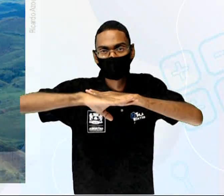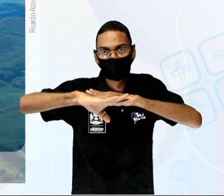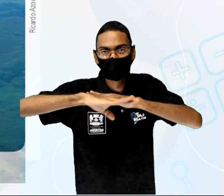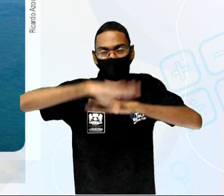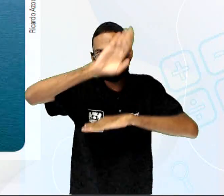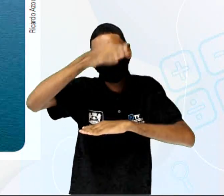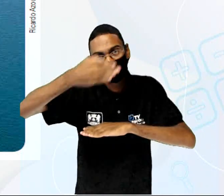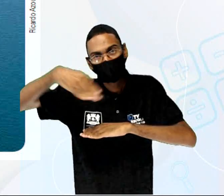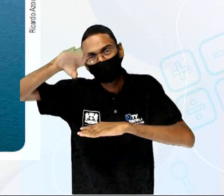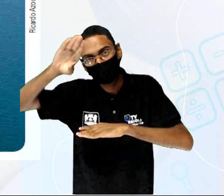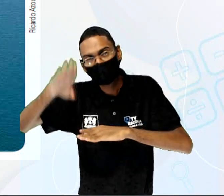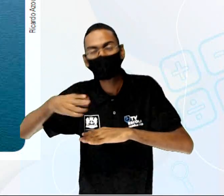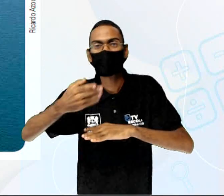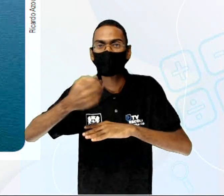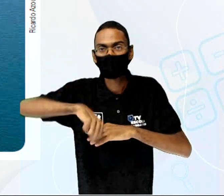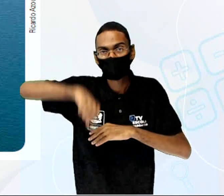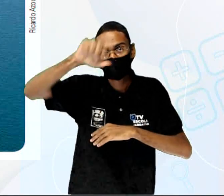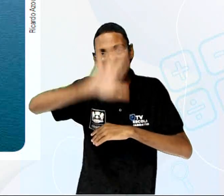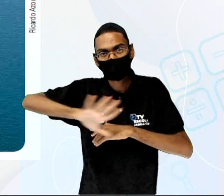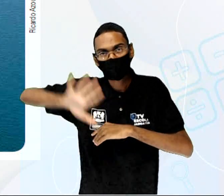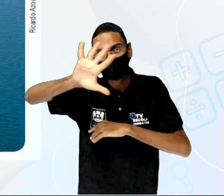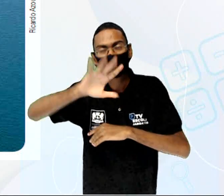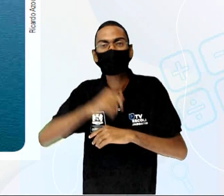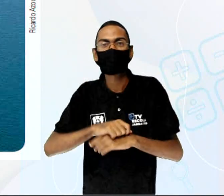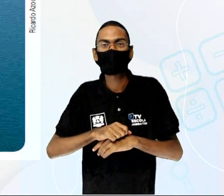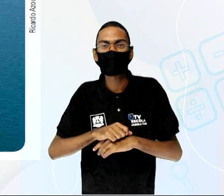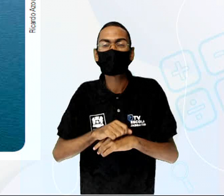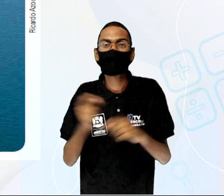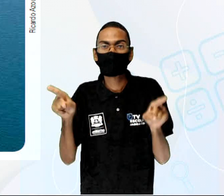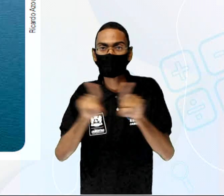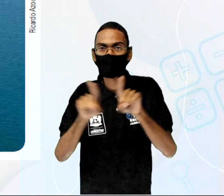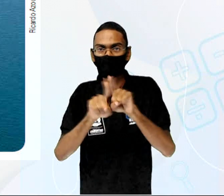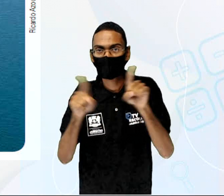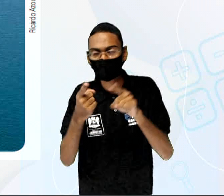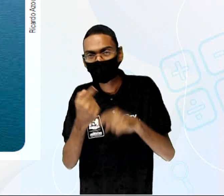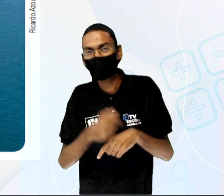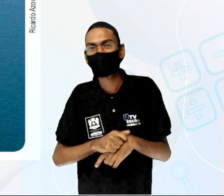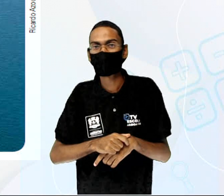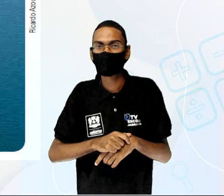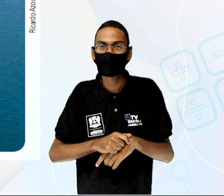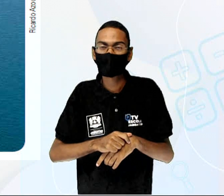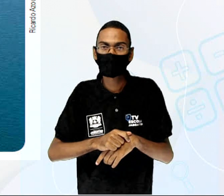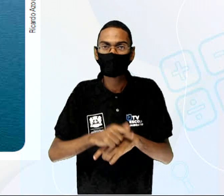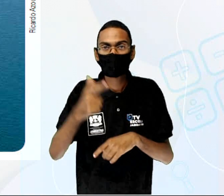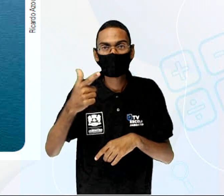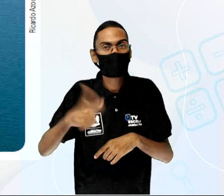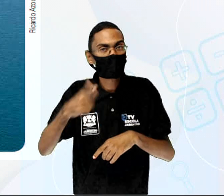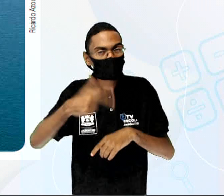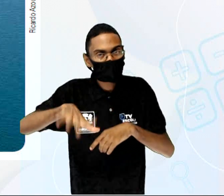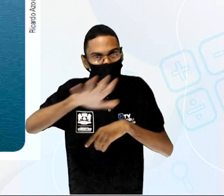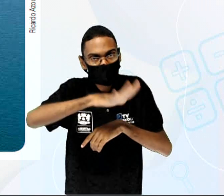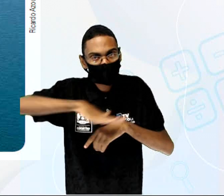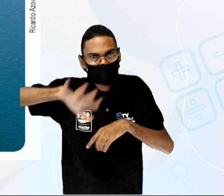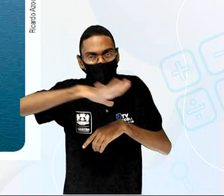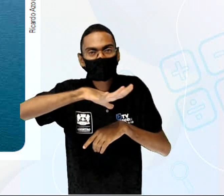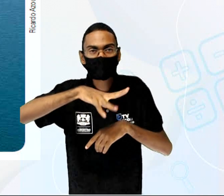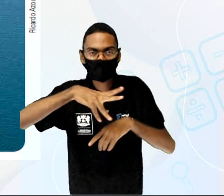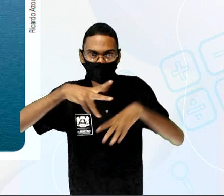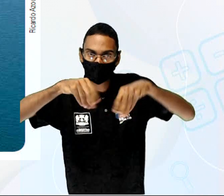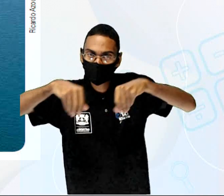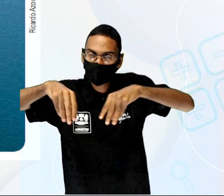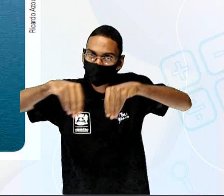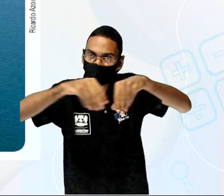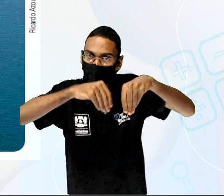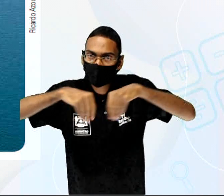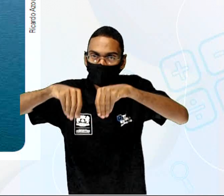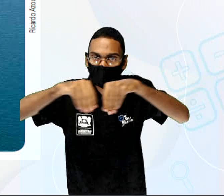Sudeste. Outras formas de relevo seria a restinga, seria um cordão de terra arenoso paralelo à